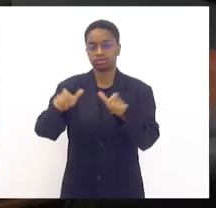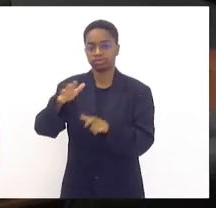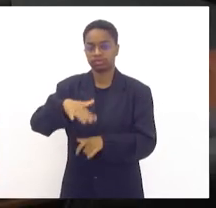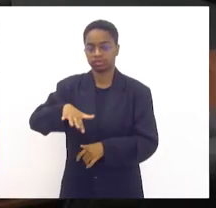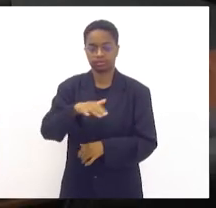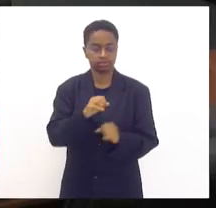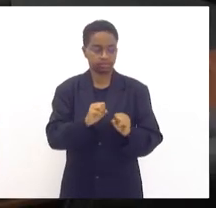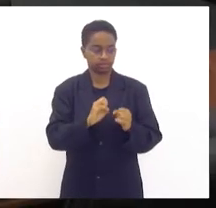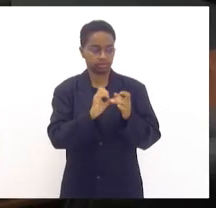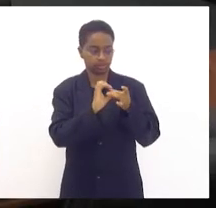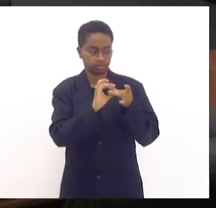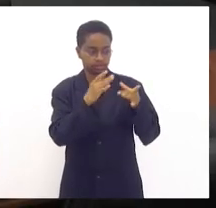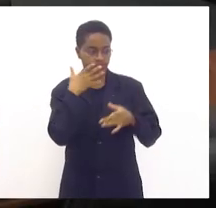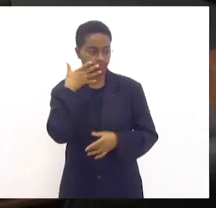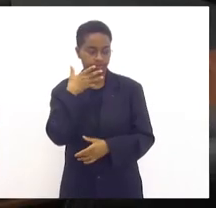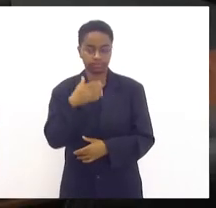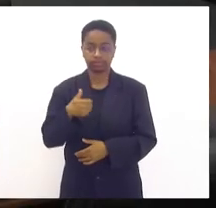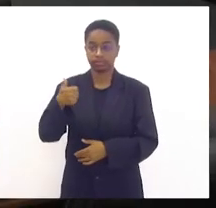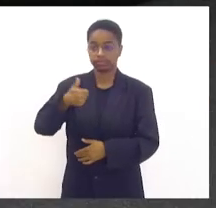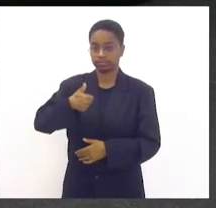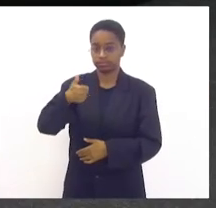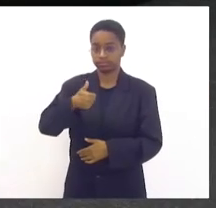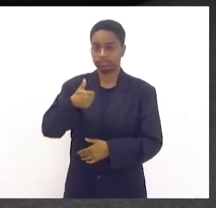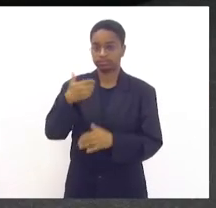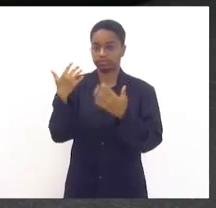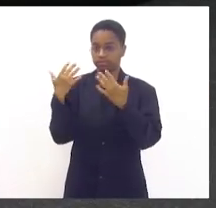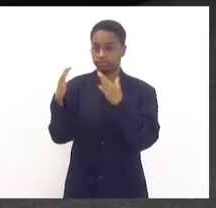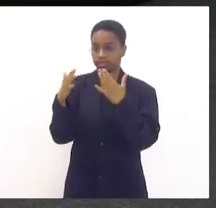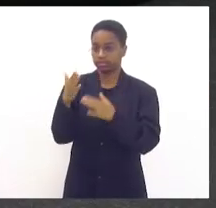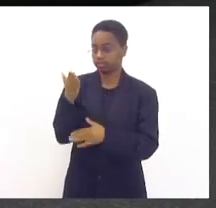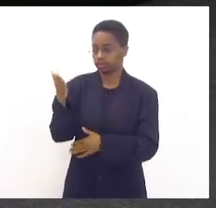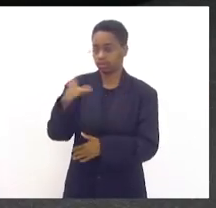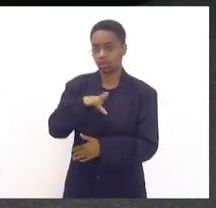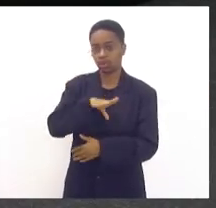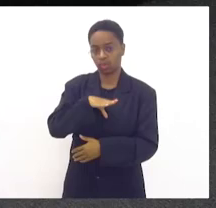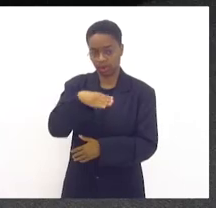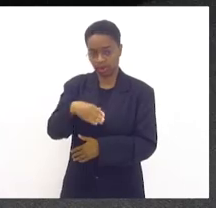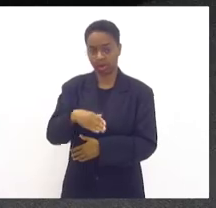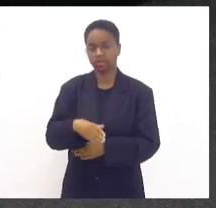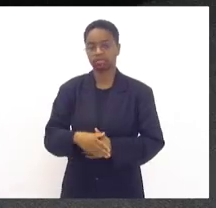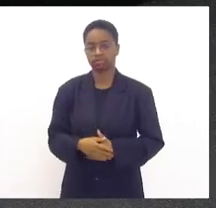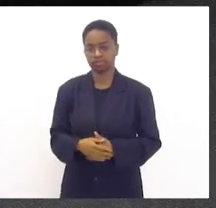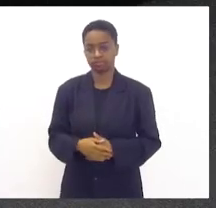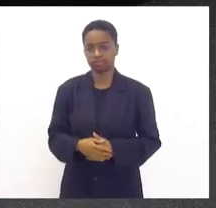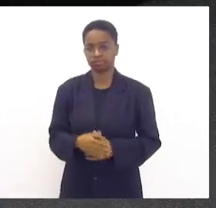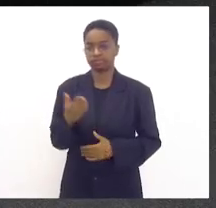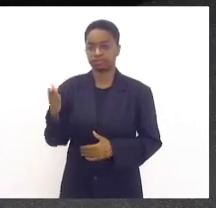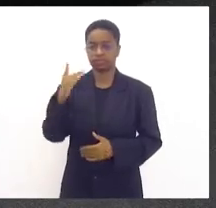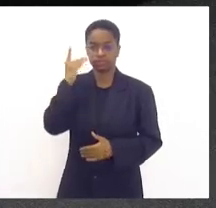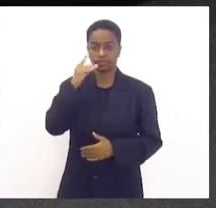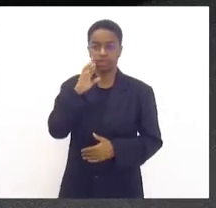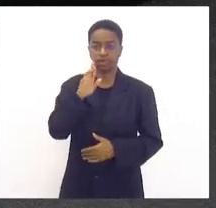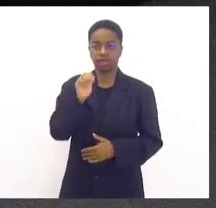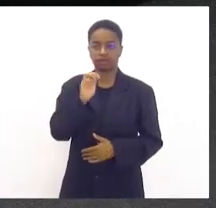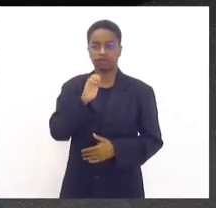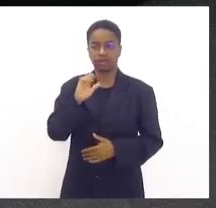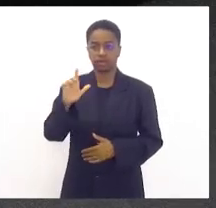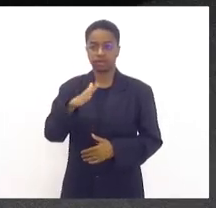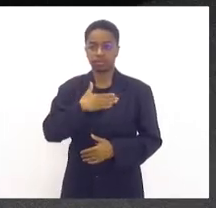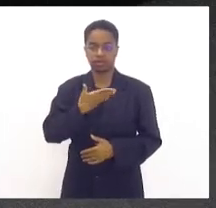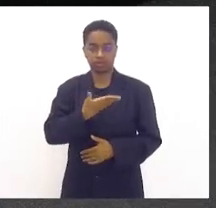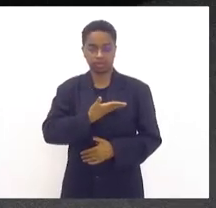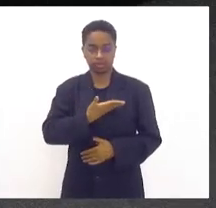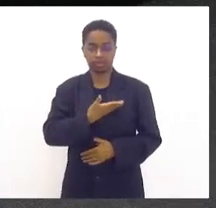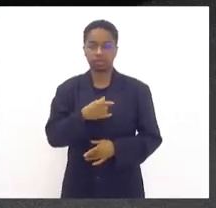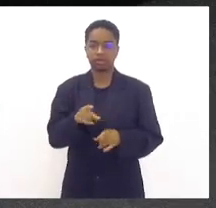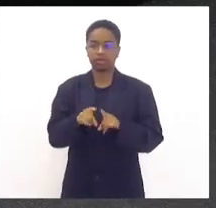deputado. Primeiramente, eu quero aqui parabenizar a sua coragem, nobre deputado Rafael Nobre, meu amigo, foi